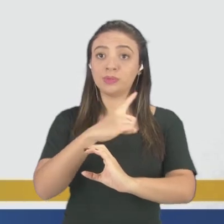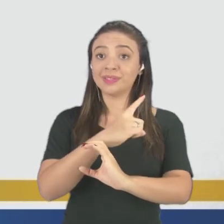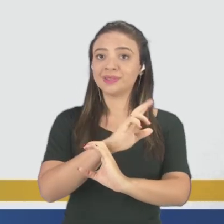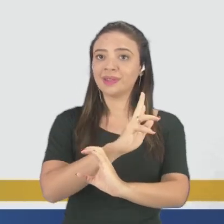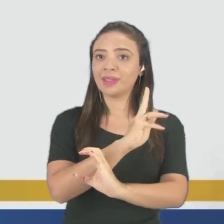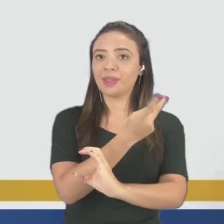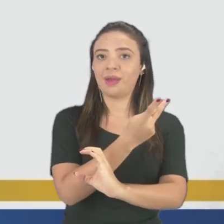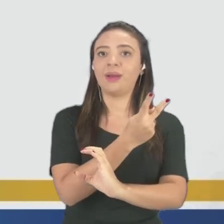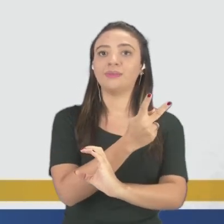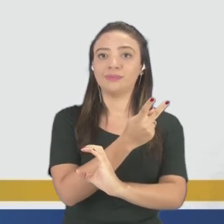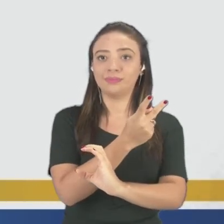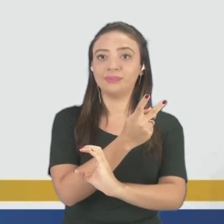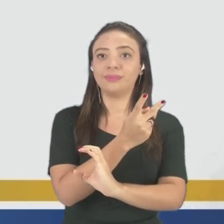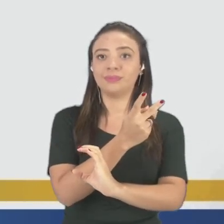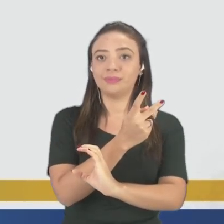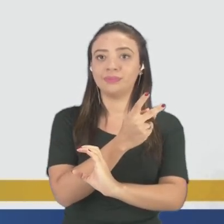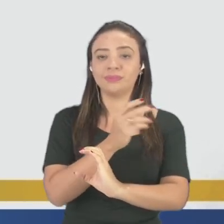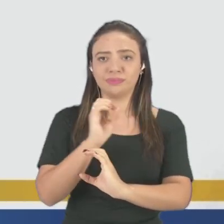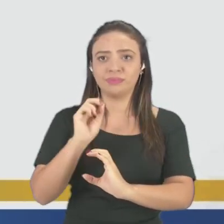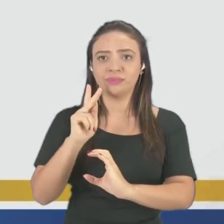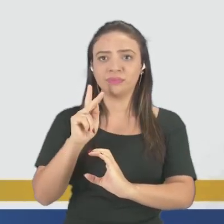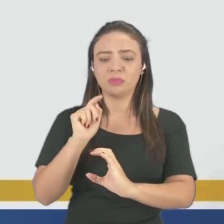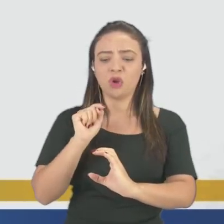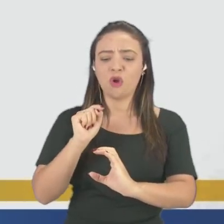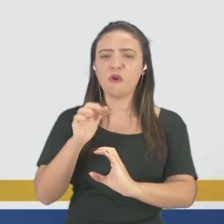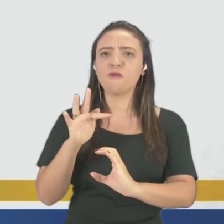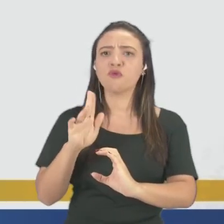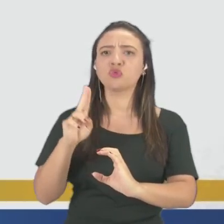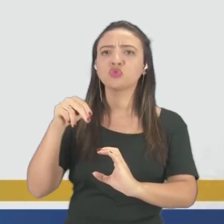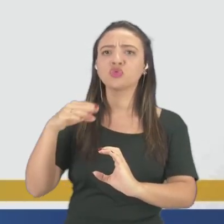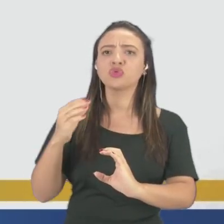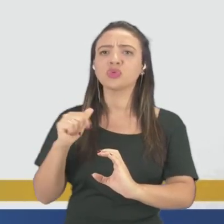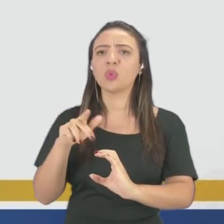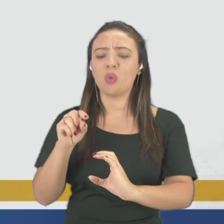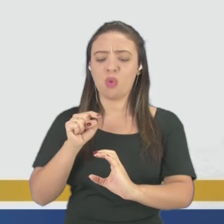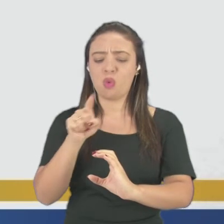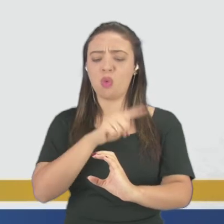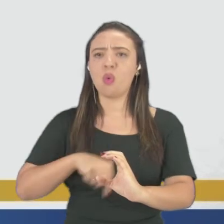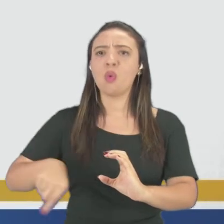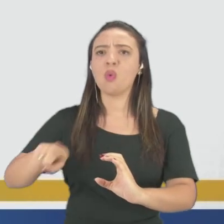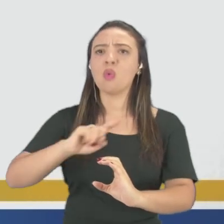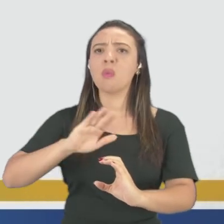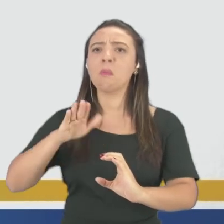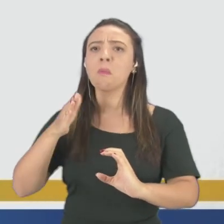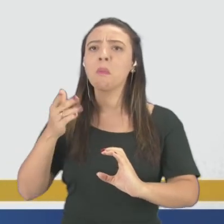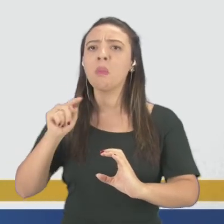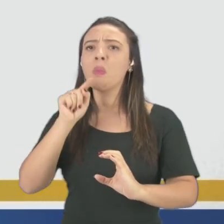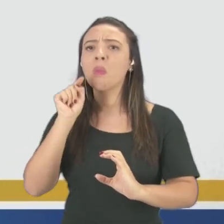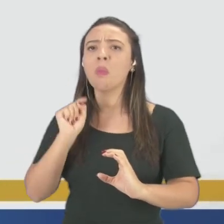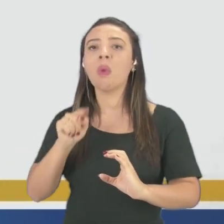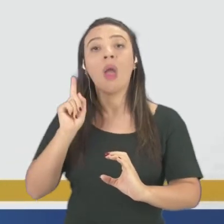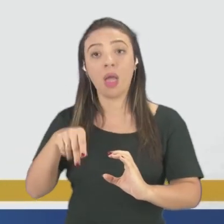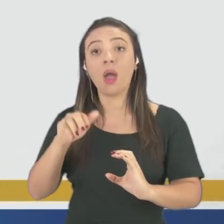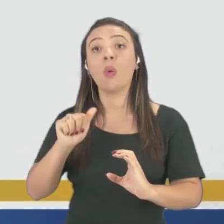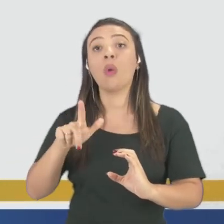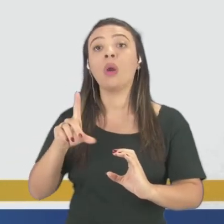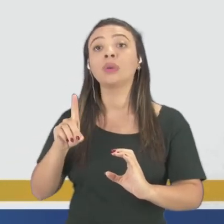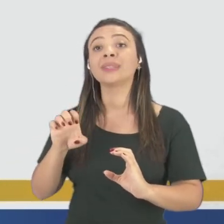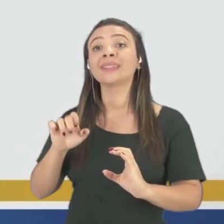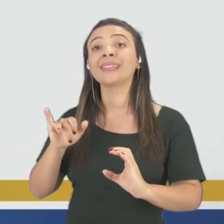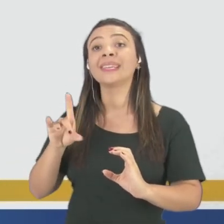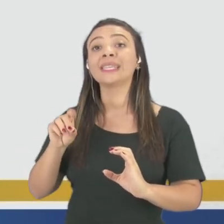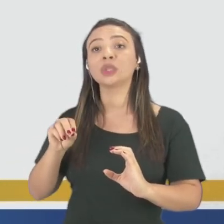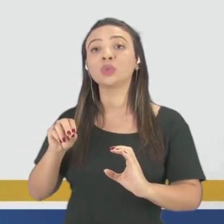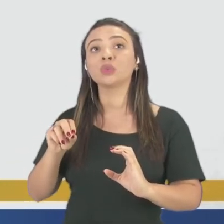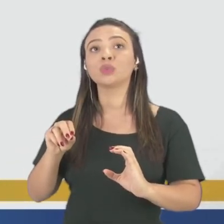dupla o h beleza que função orgânica é isso aqui é um ao de ido não é isso